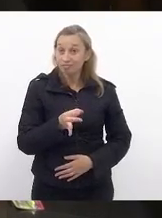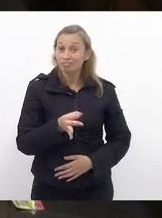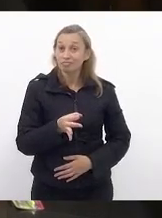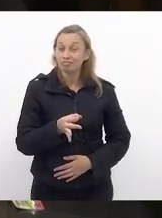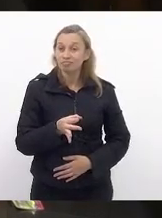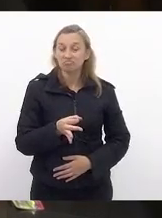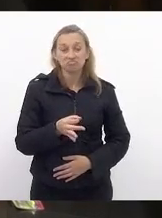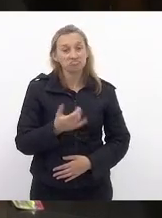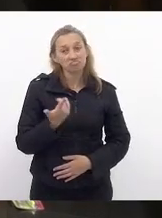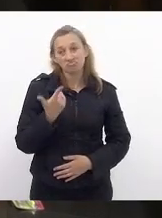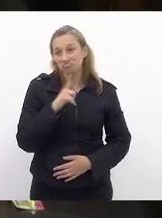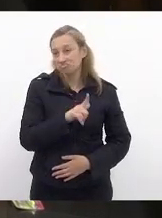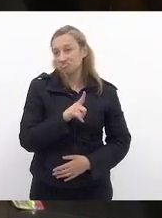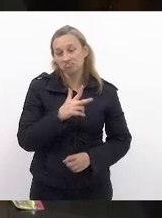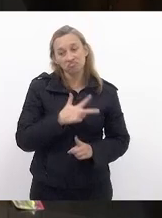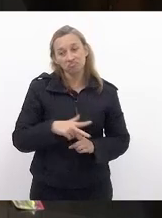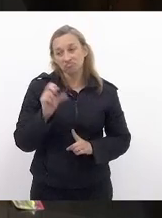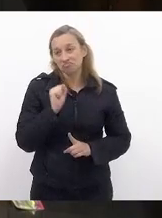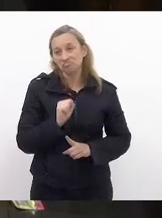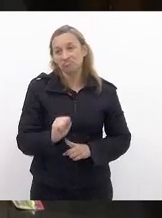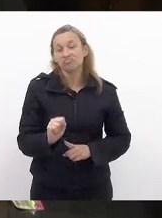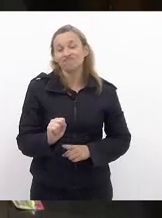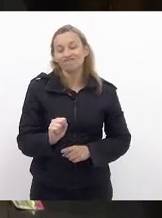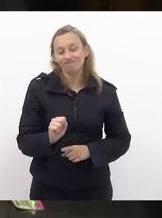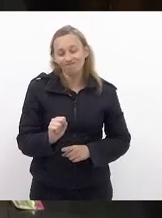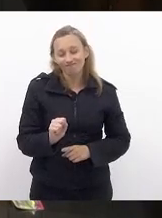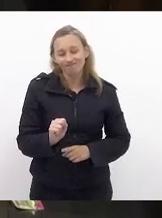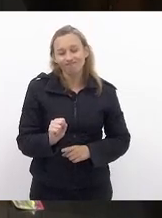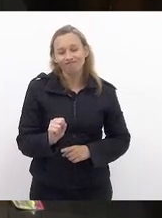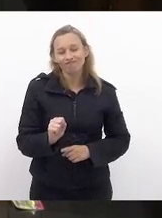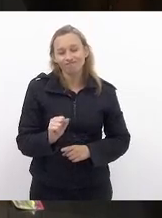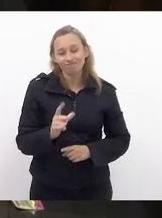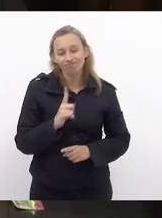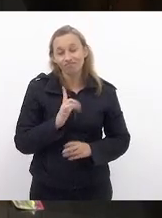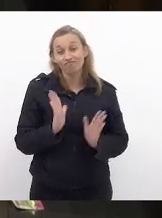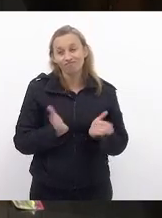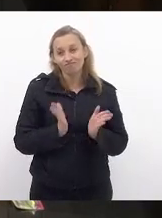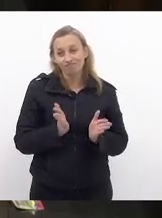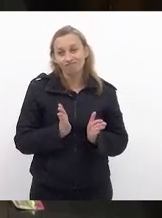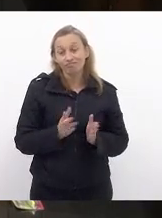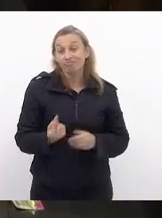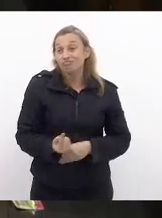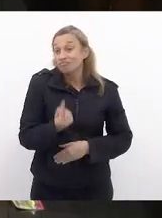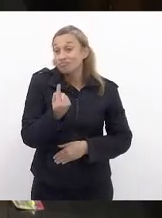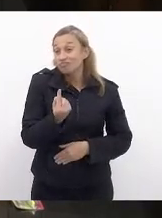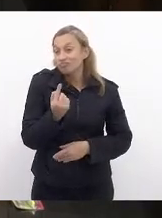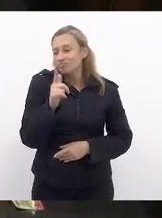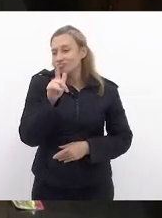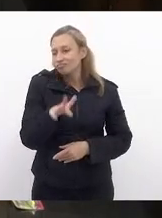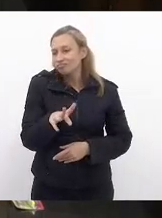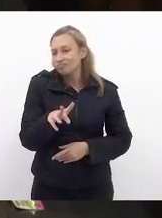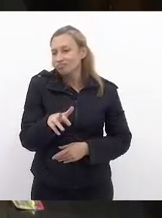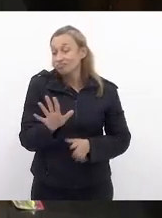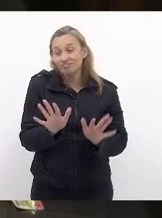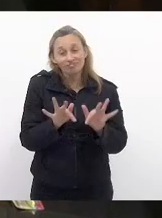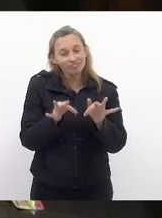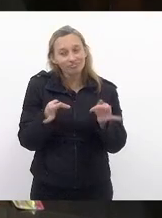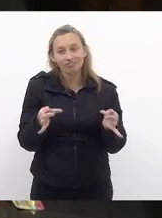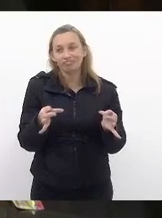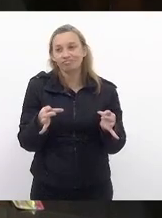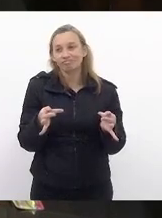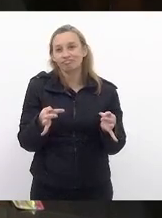que não teríamos a Vitória que estamos tendo a única diferença e muito